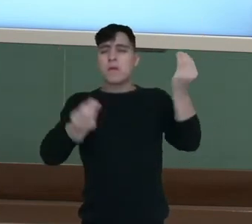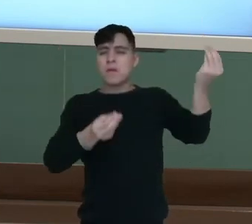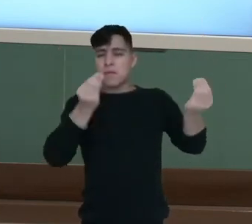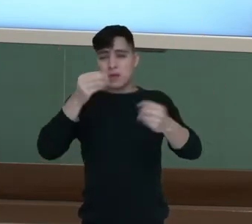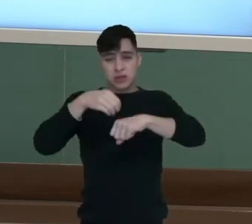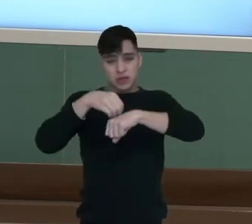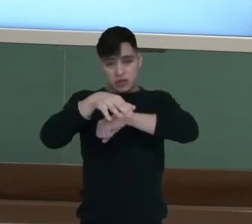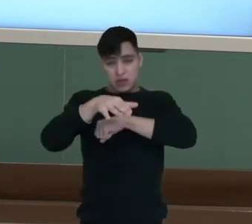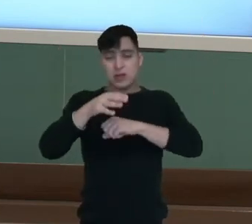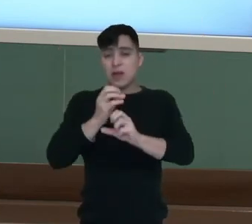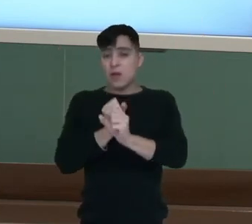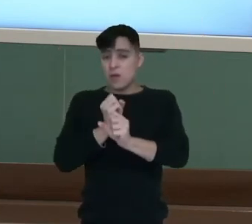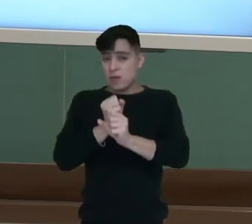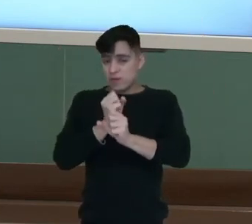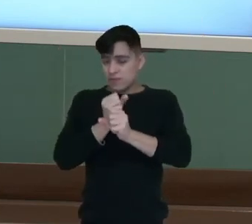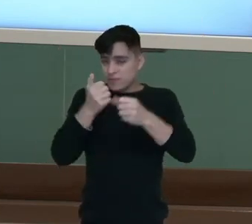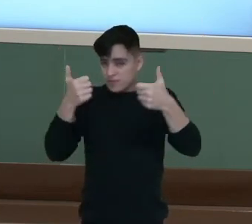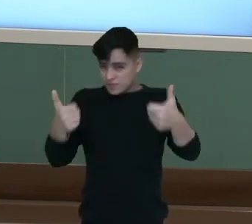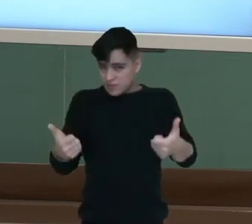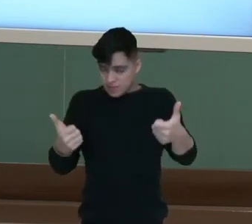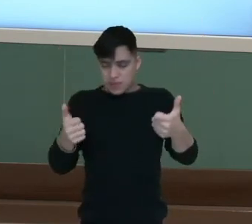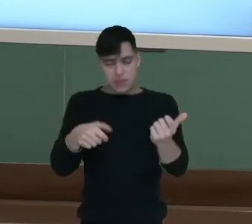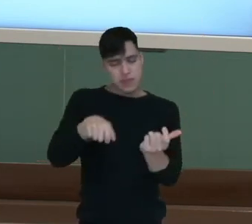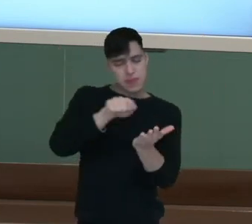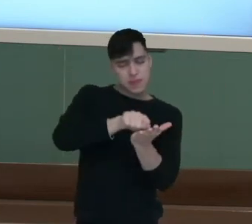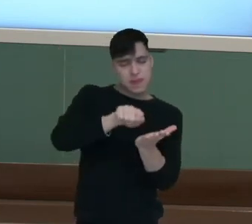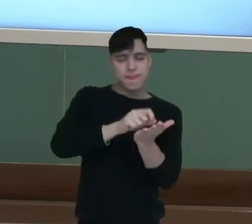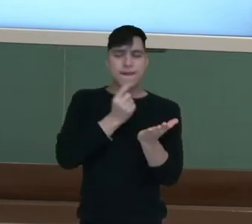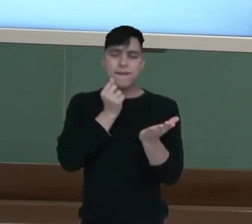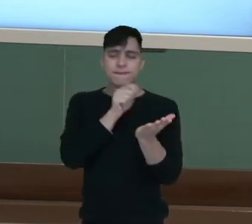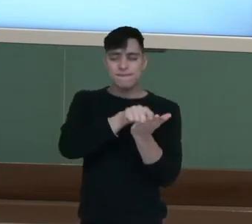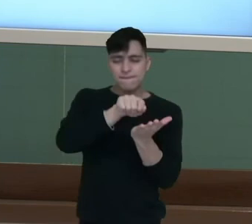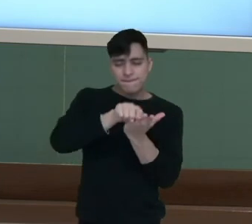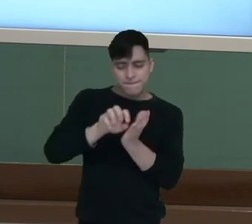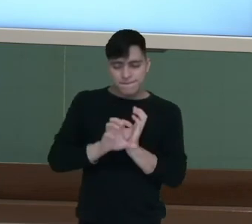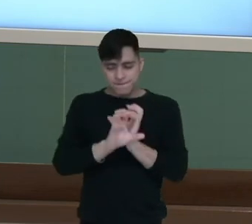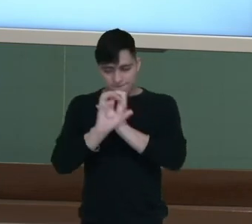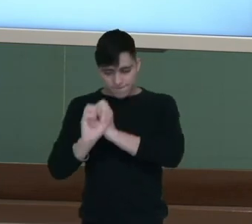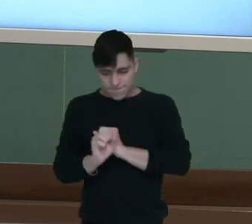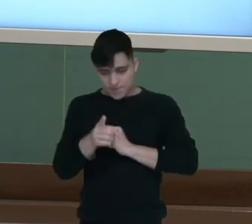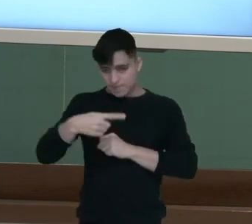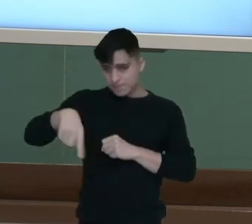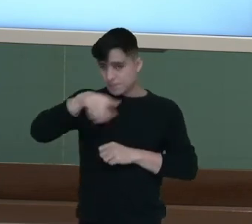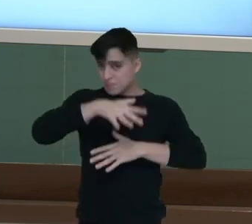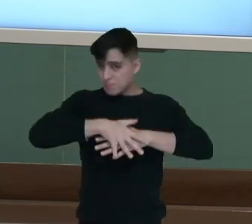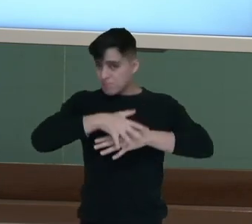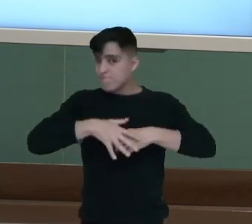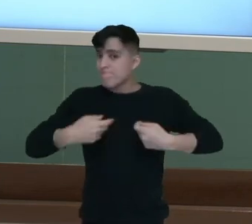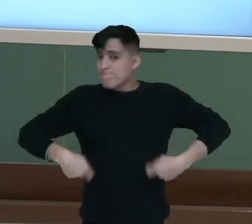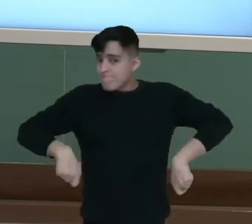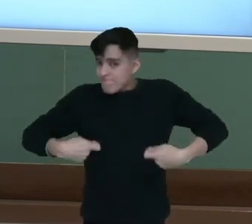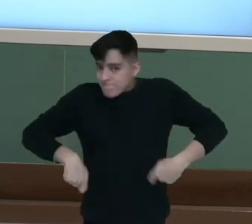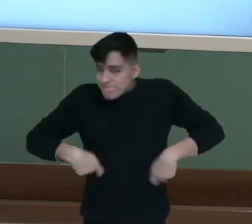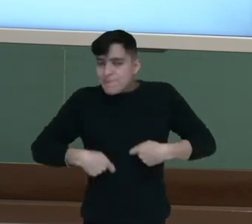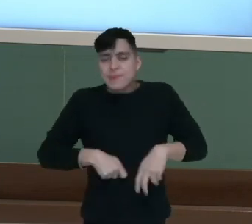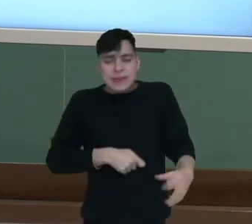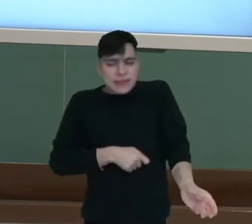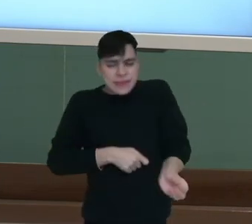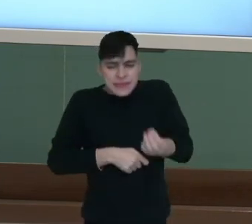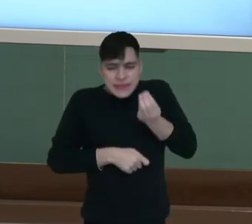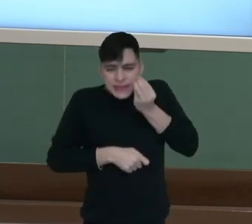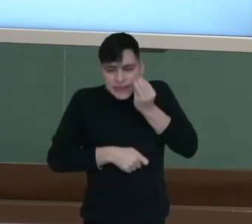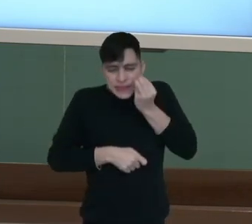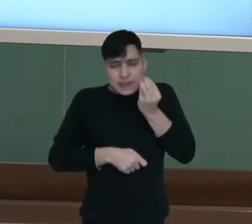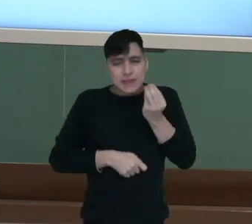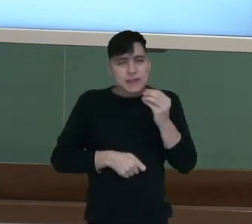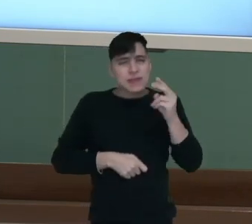Dica, use a calculadora. Então, pegue lá um lápis, pegue a caneira, pegue lá o seu caderno, certo? Tente formular isso e tire os